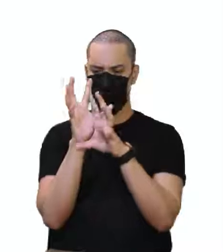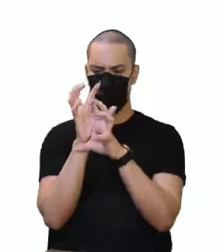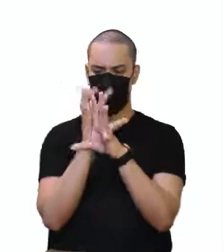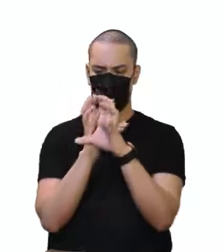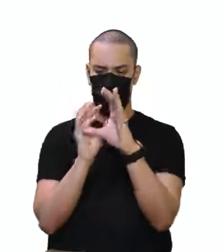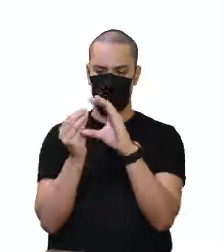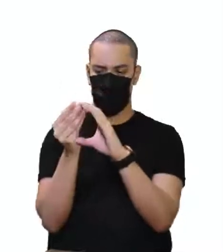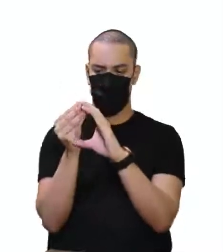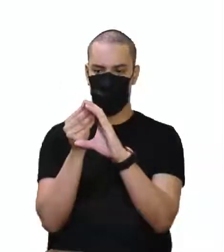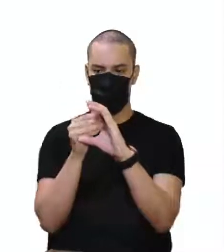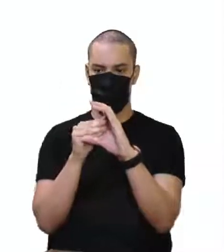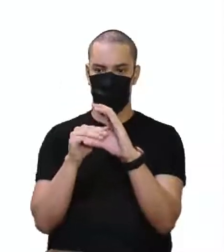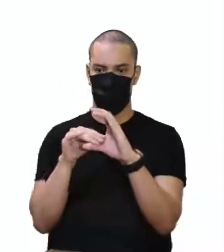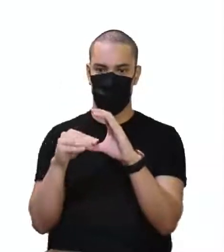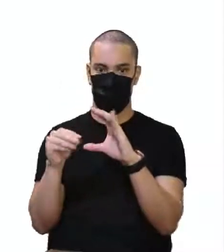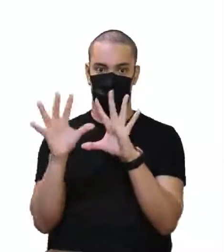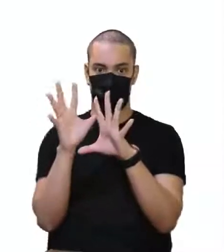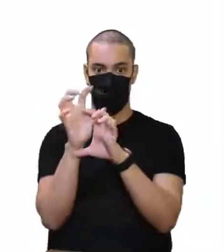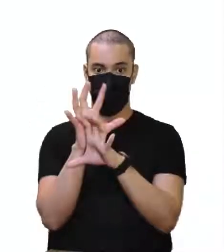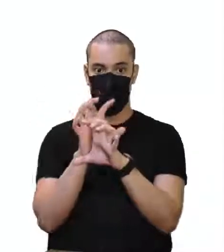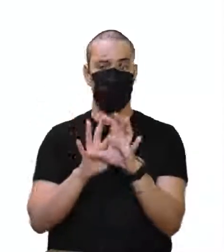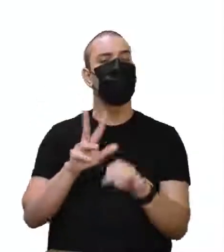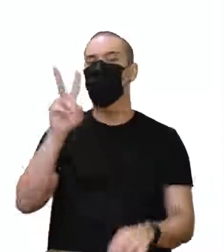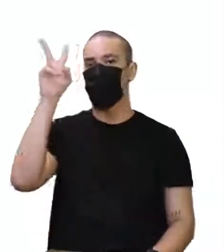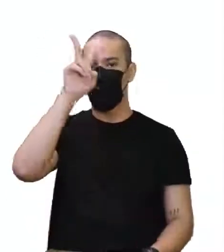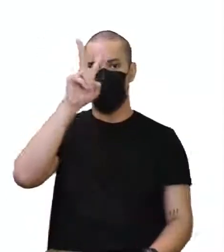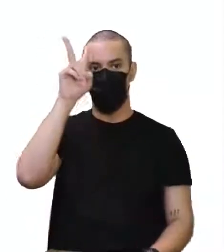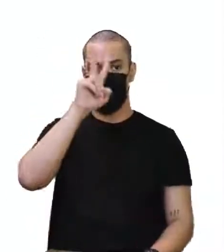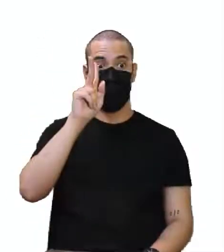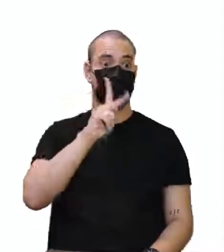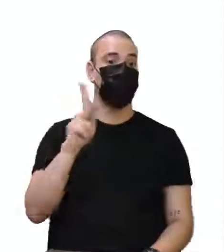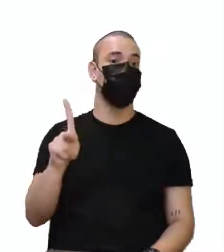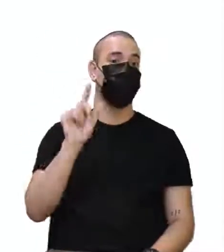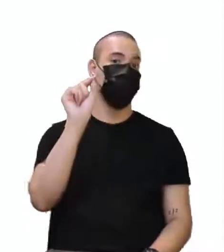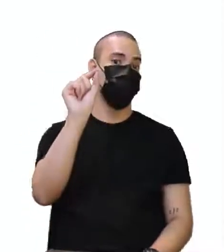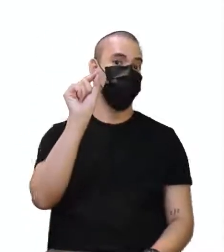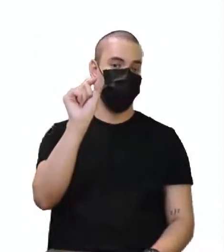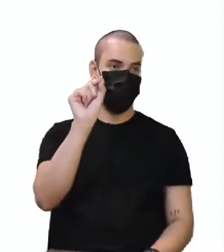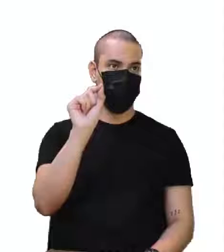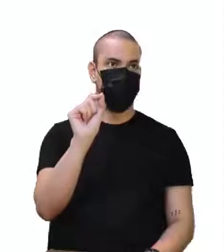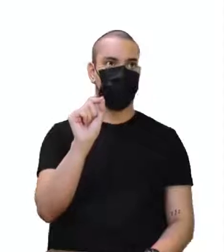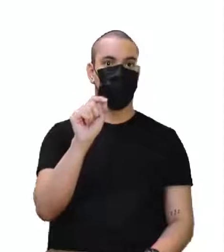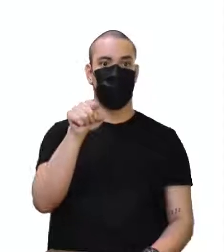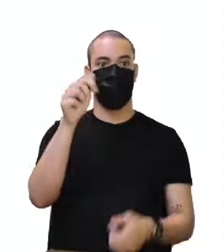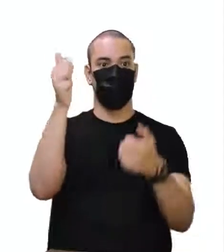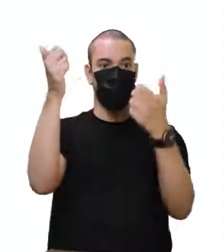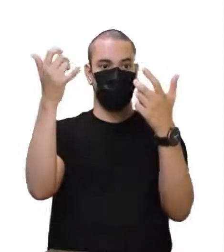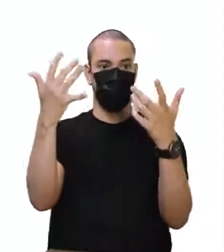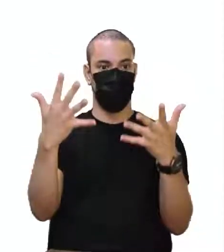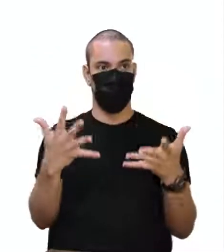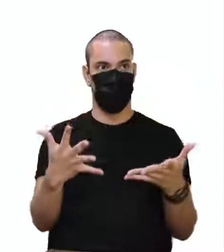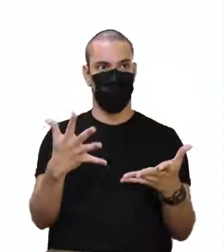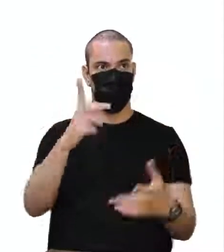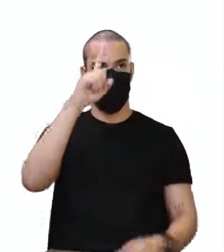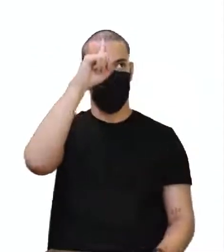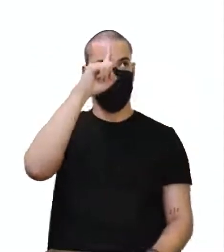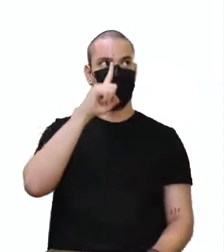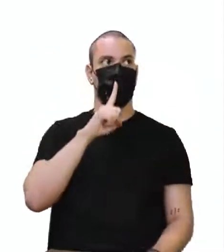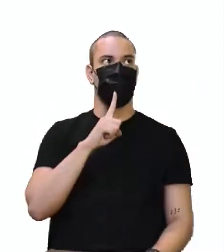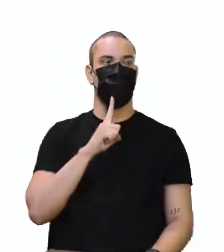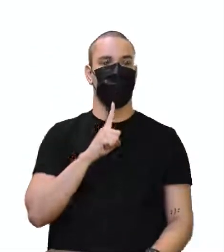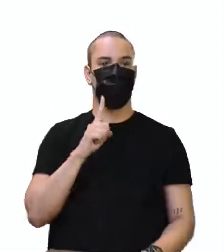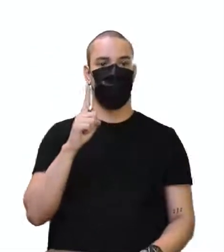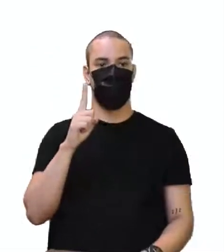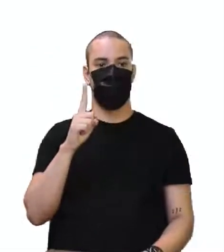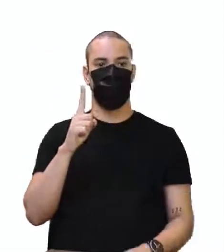rugosa da semente. Lembrando, professora, que só para frisar, quando você diz amarela lisa, presta